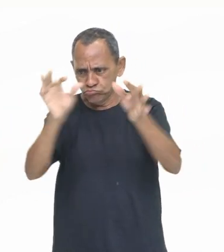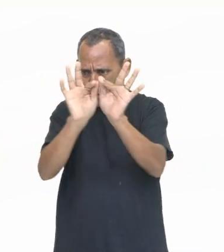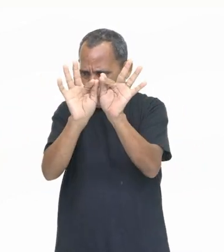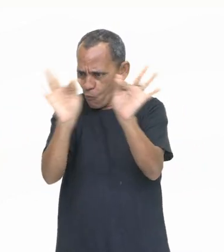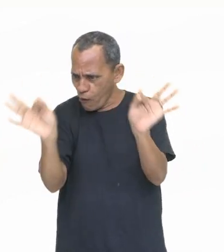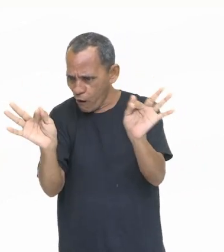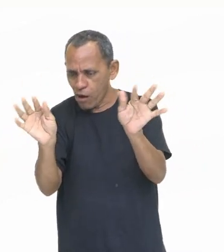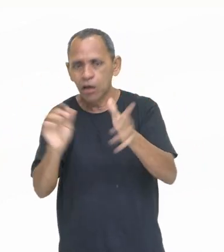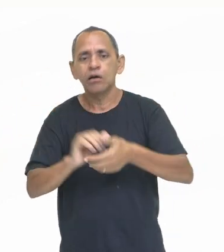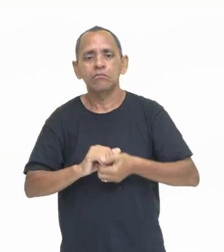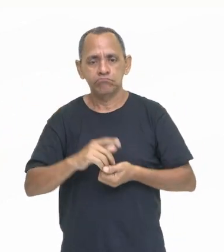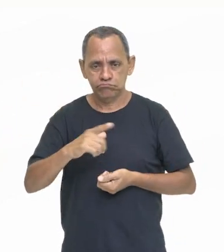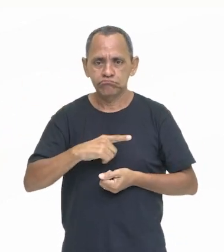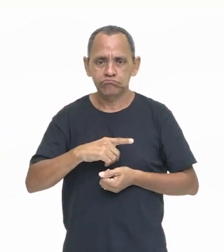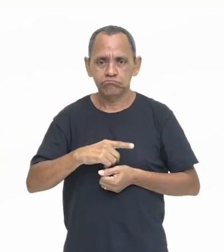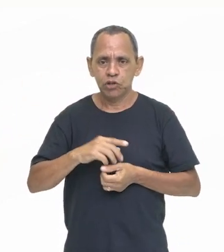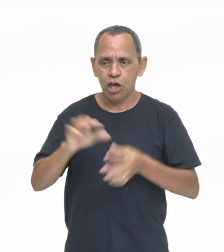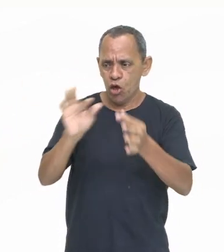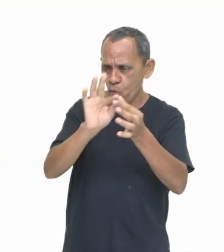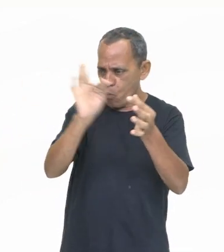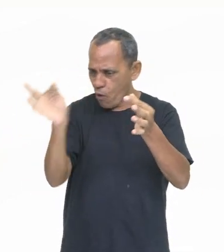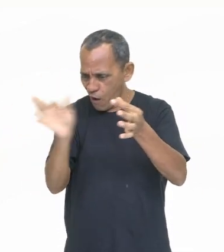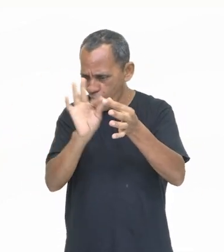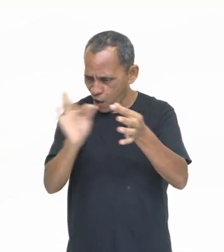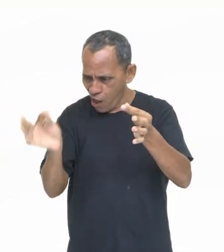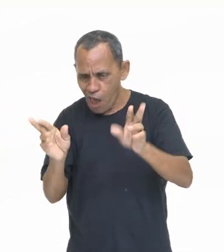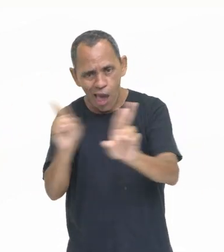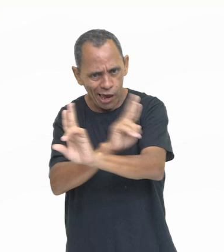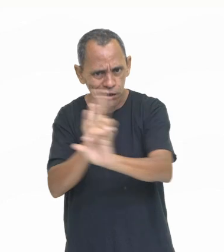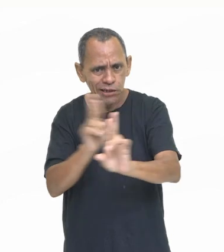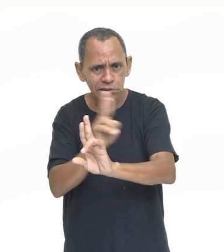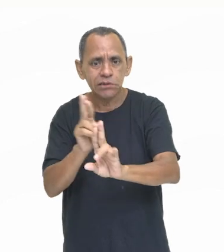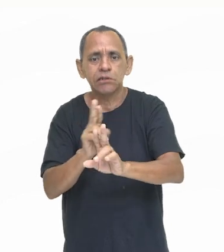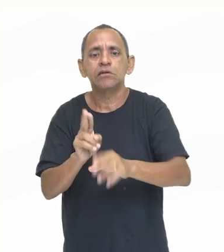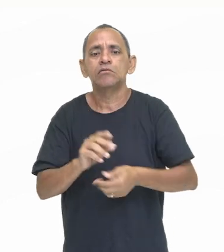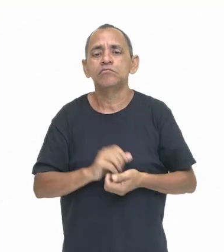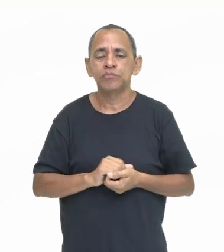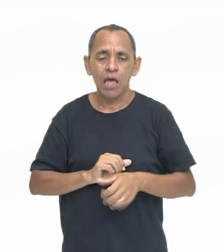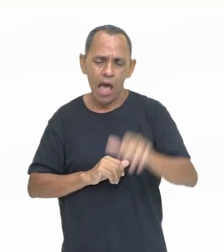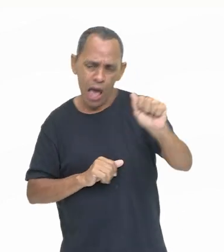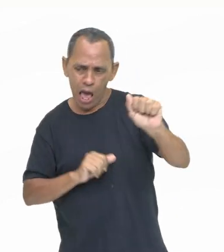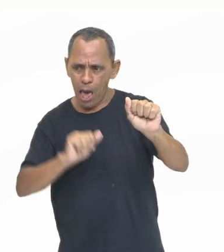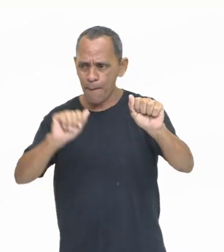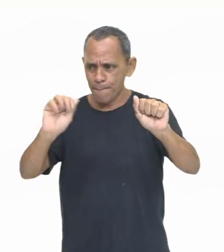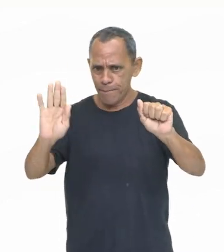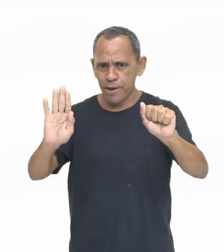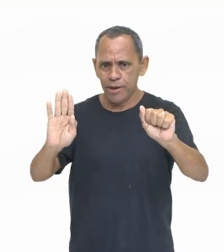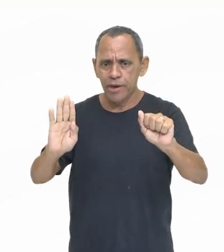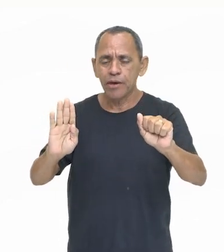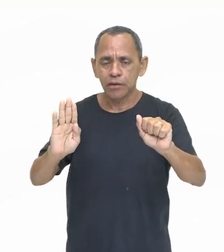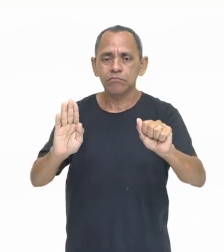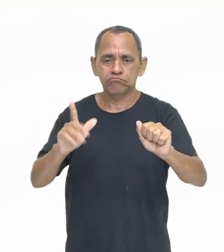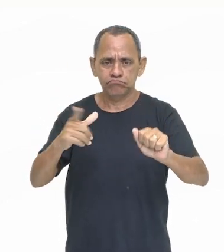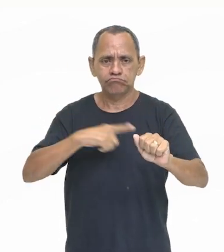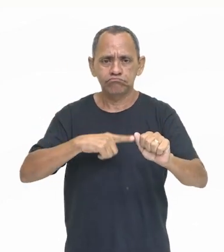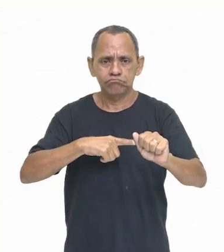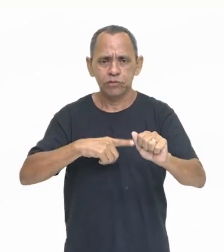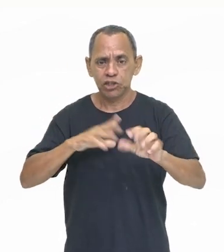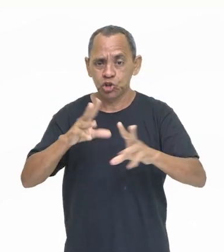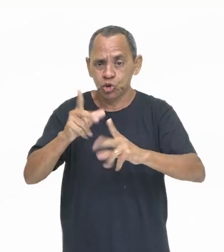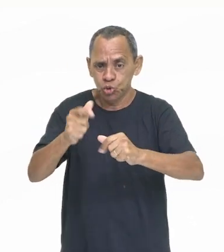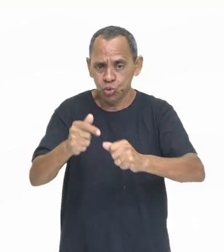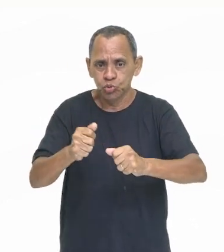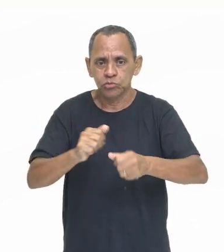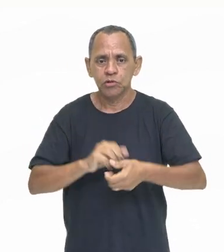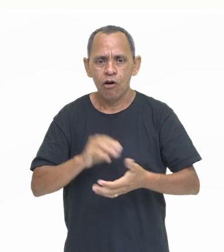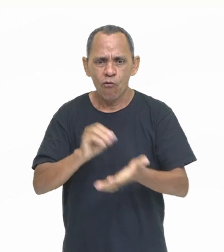do domínio, né, do conjunto A, têm um correspondente em B. Então, não está faltando ninguém, né? Todos eles possuem